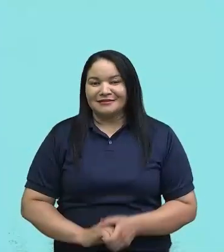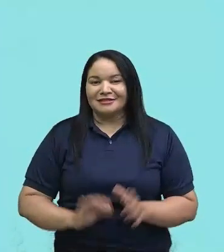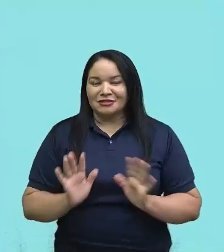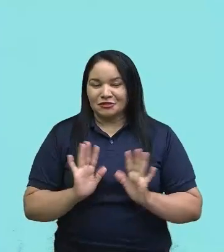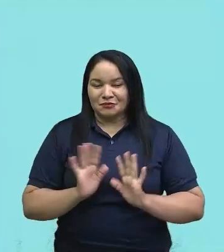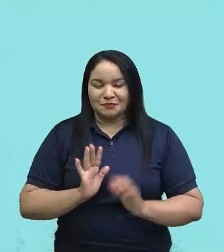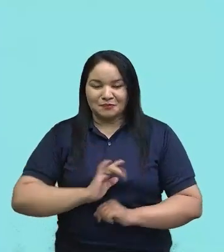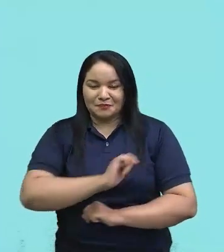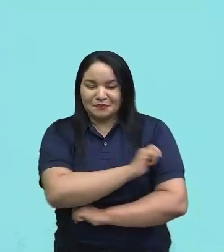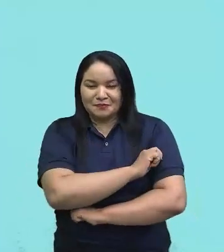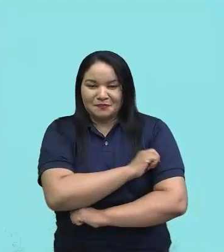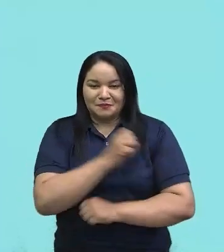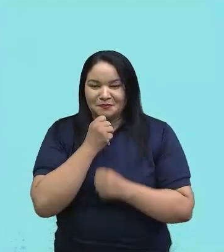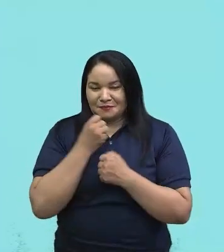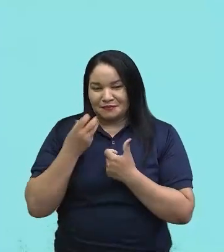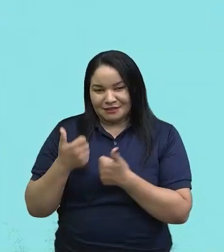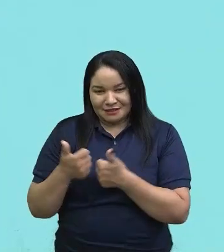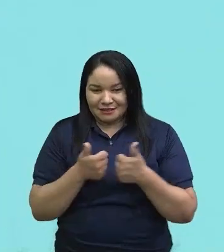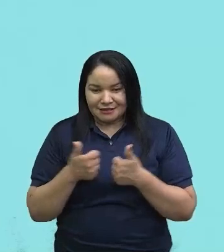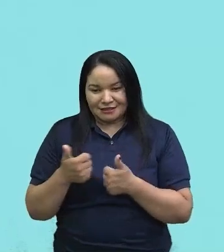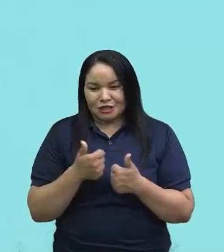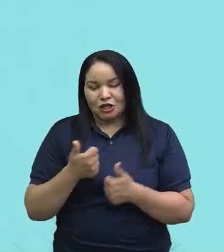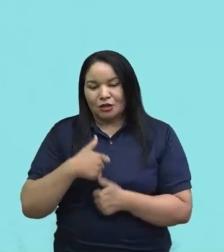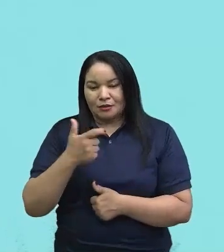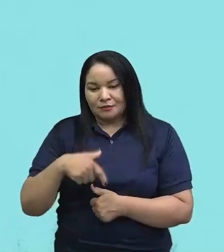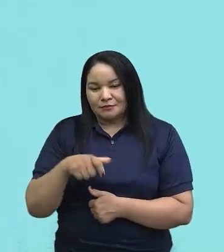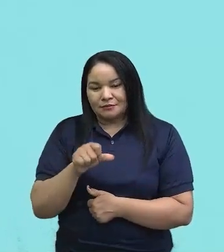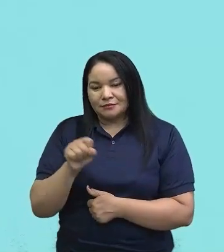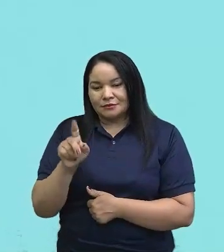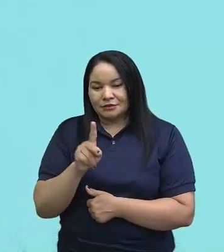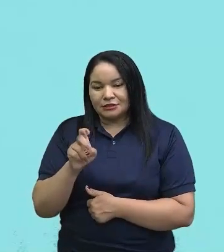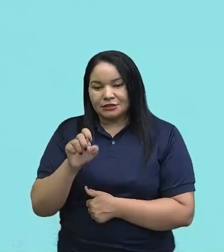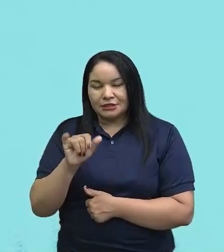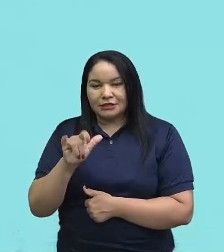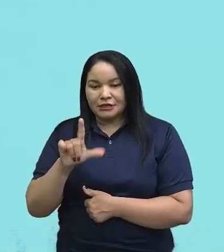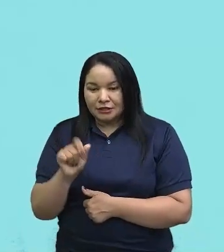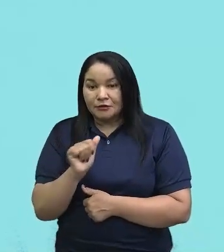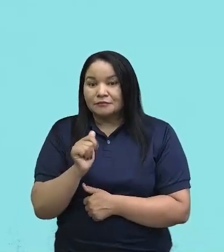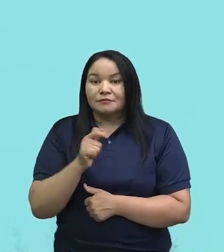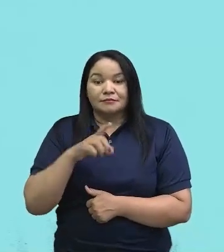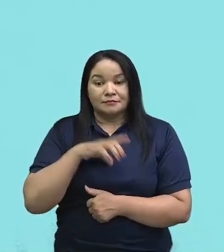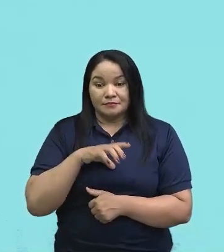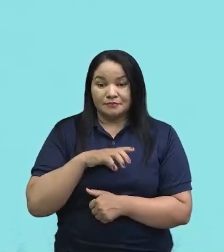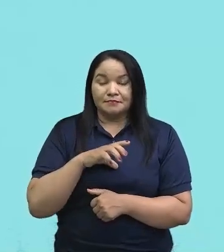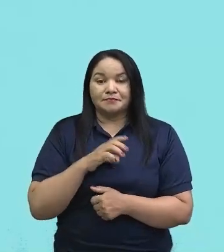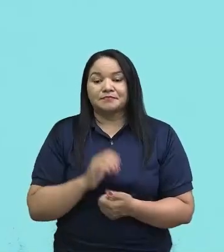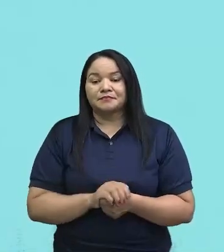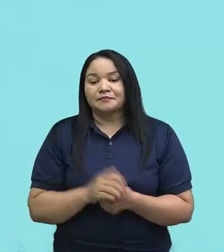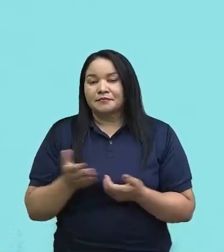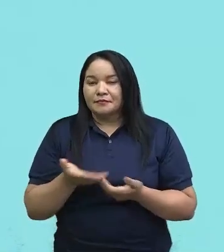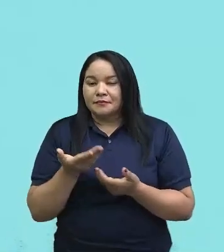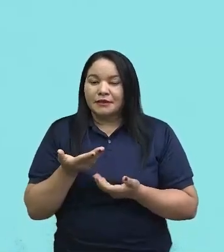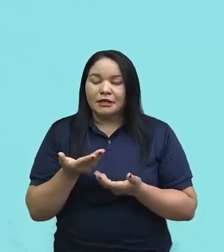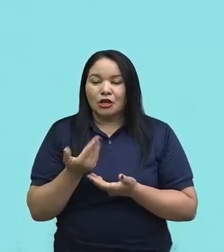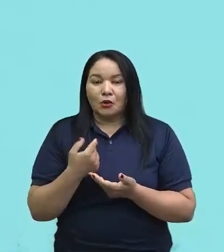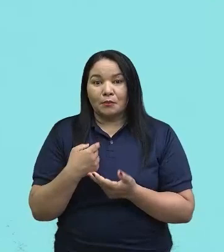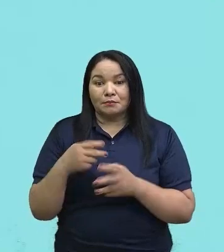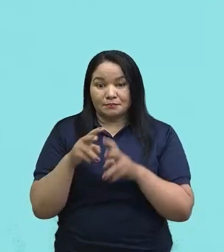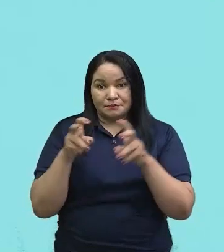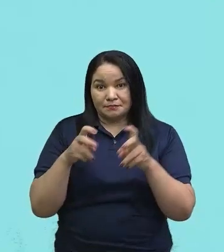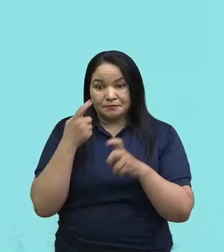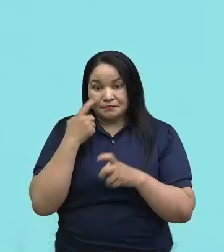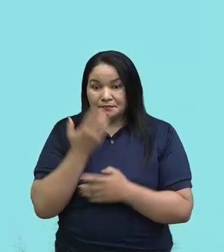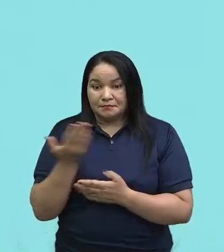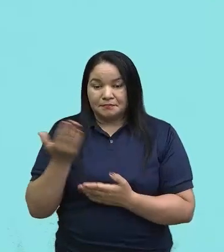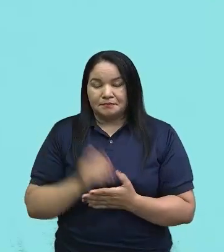Olá, alunos, tudo bem com vocês? Sou a professora Sheila Rodrigues, do componente de Língua Portuguesa. Vamos conhecer o que nós temos para a nossa